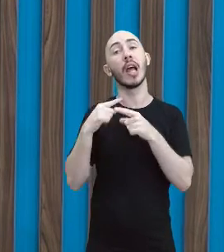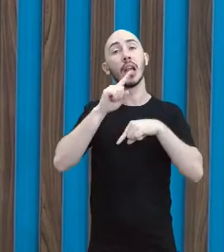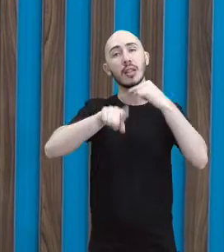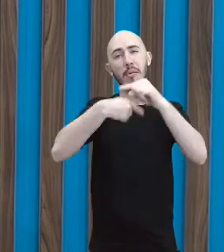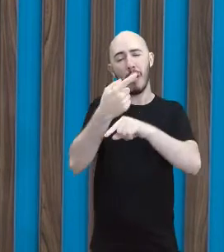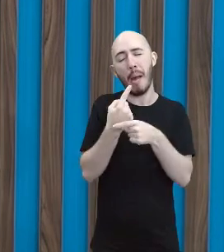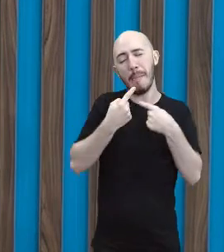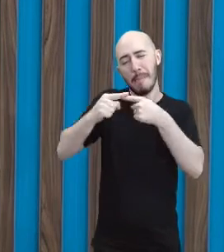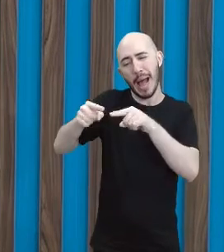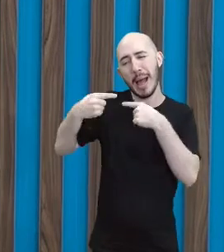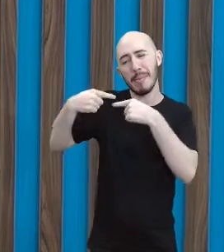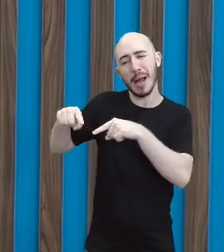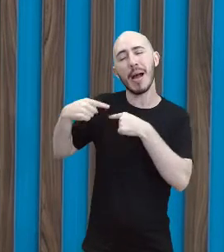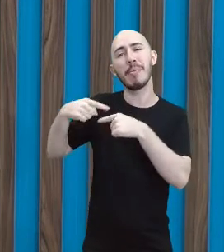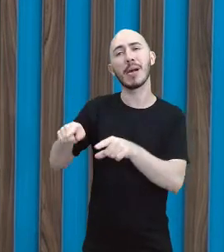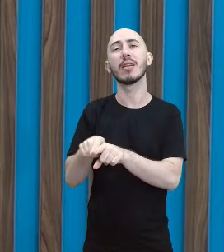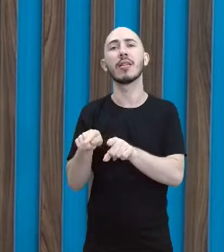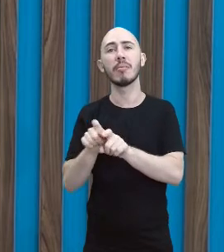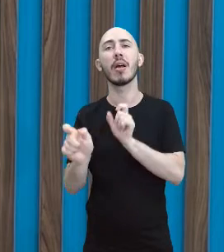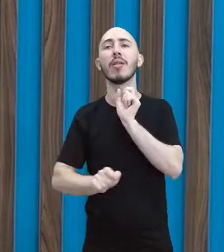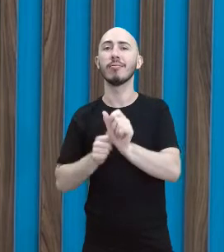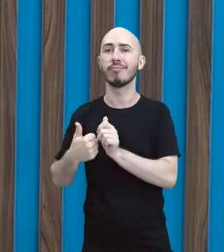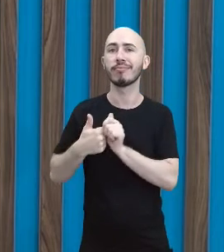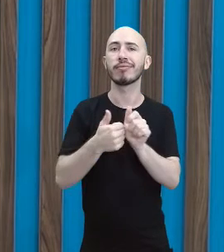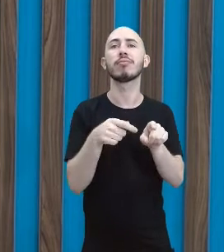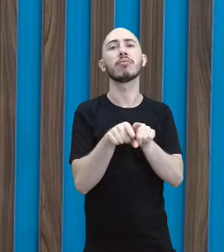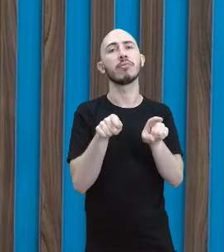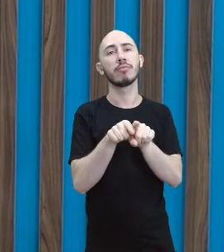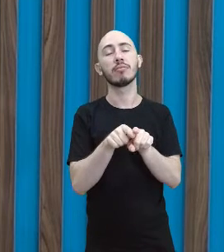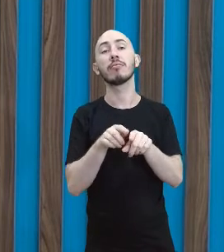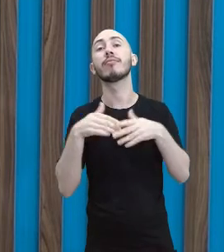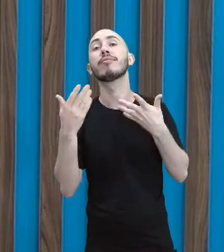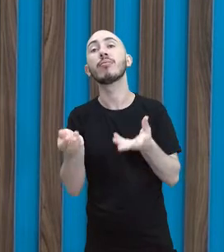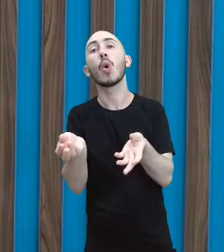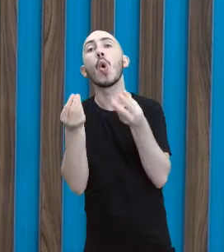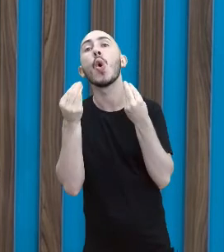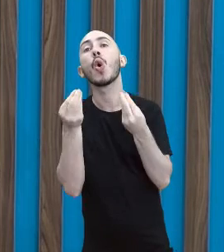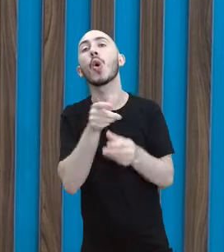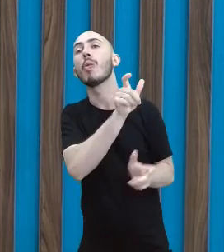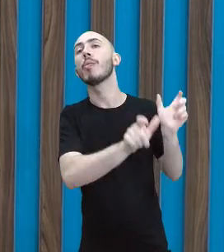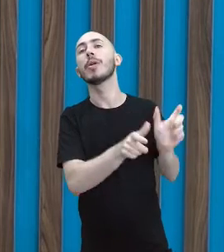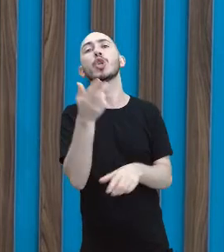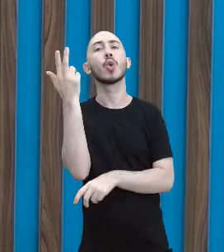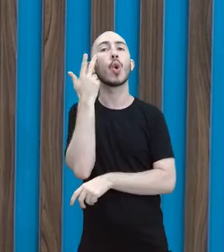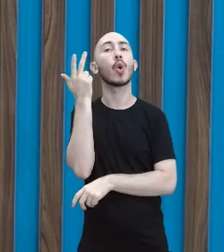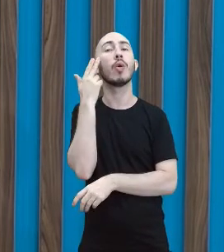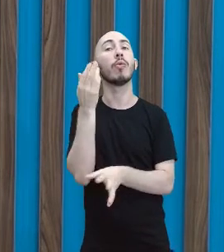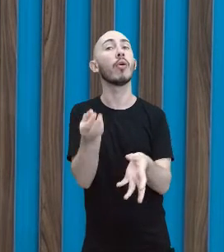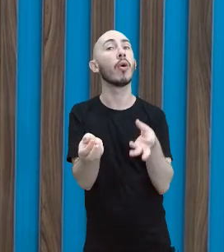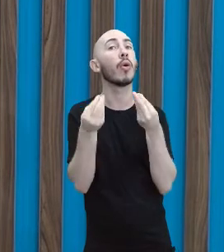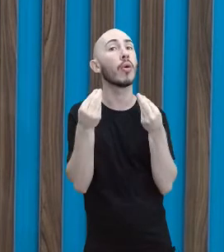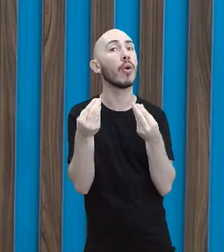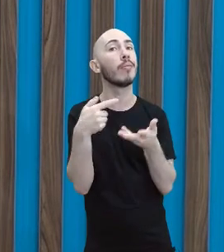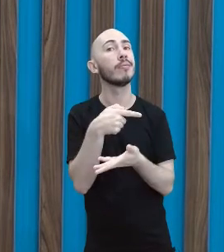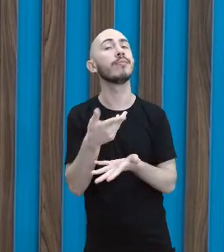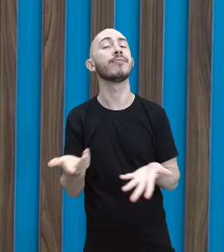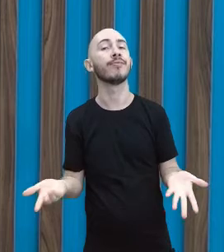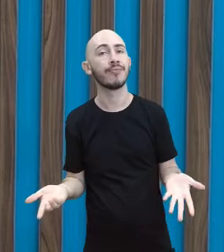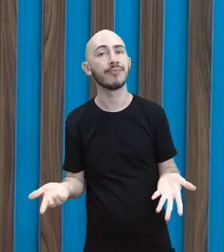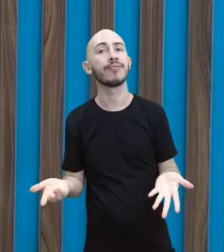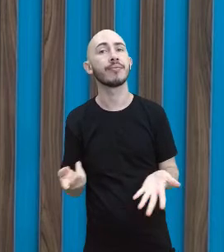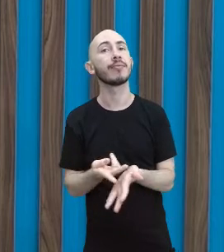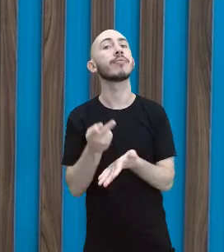eles terminaram sendo perseguidos também. Então imagine o que não poderia acontecer com o cidadão comum.